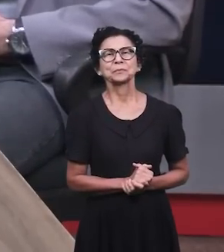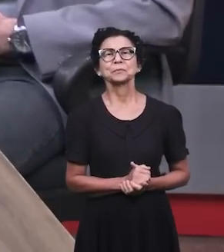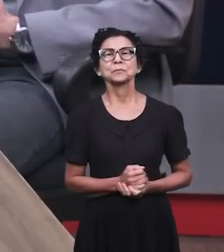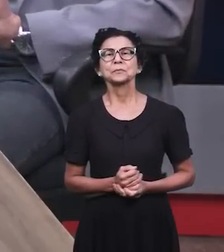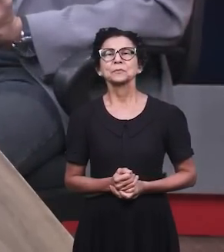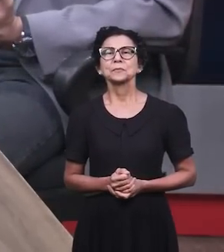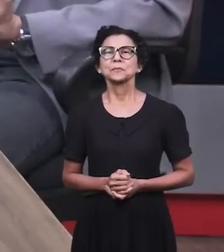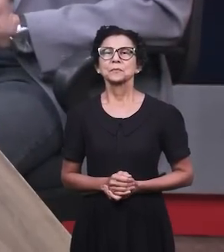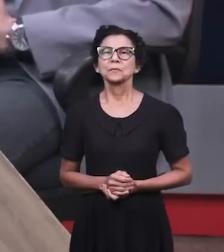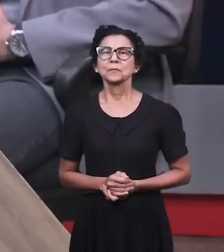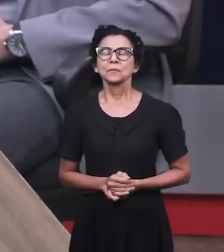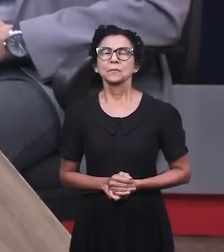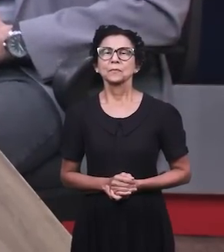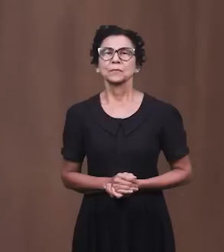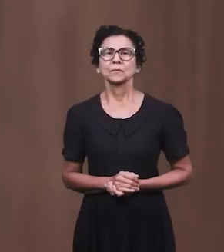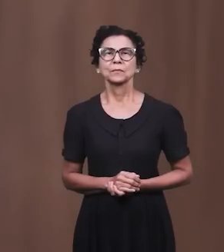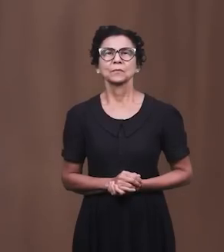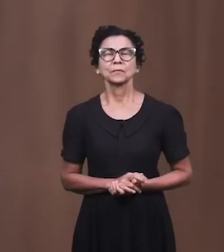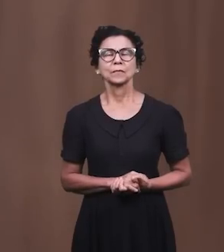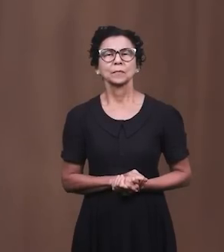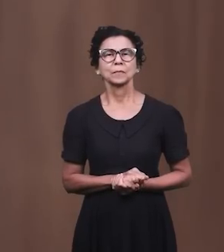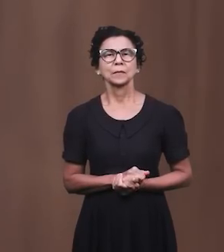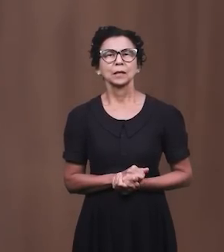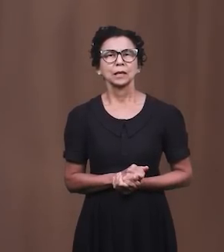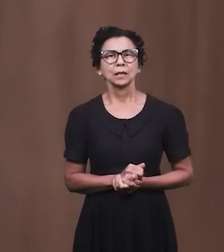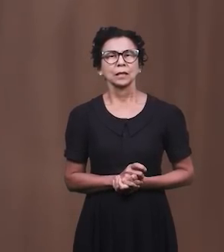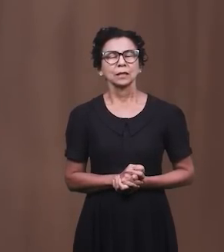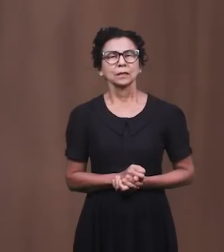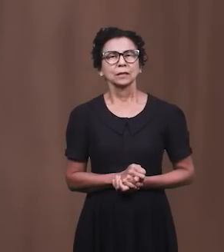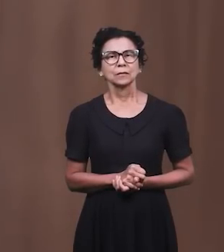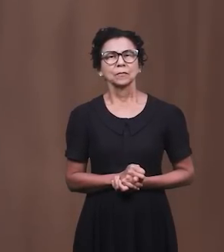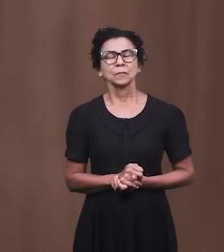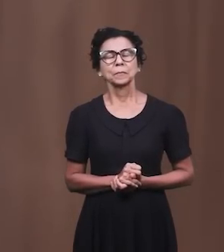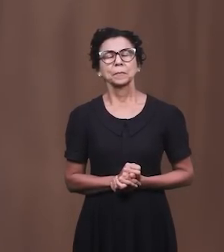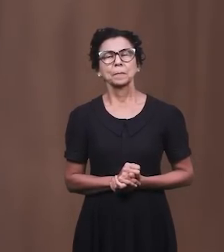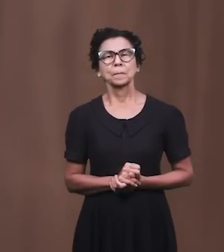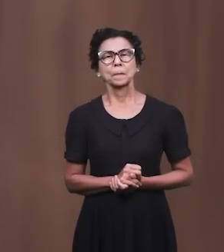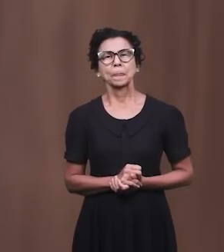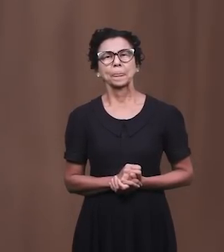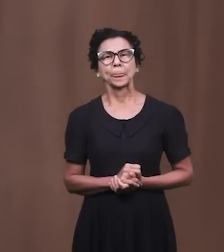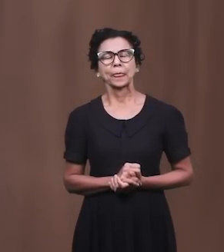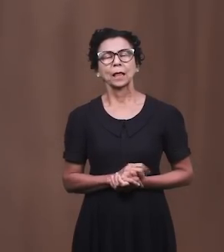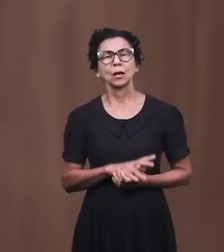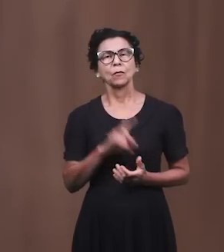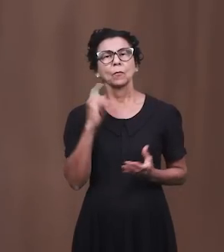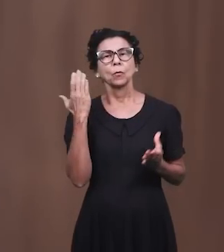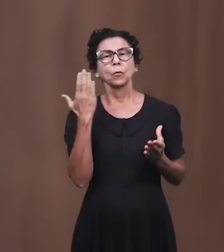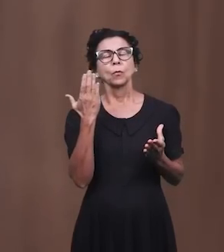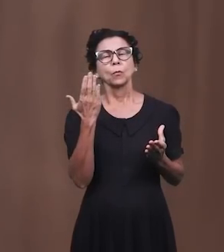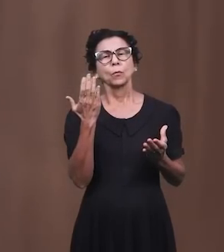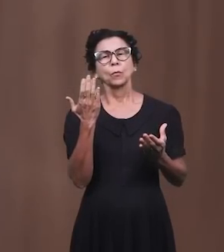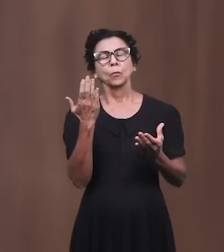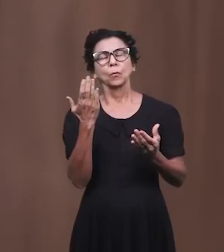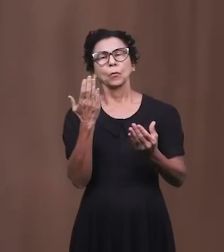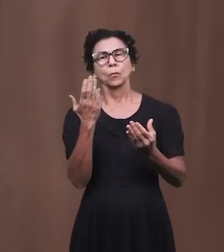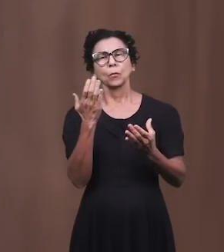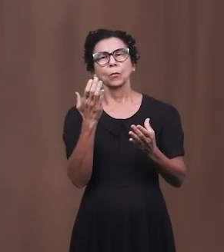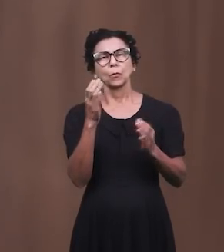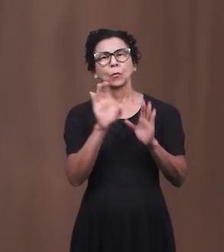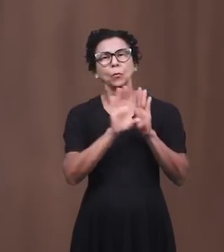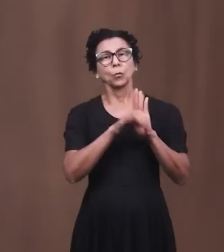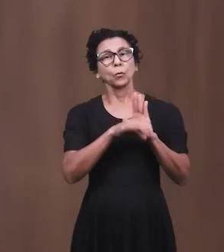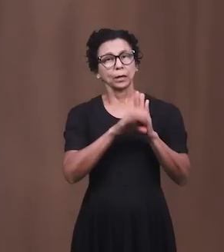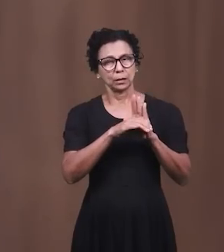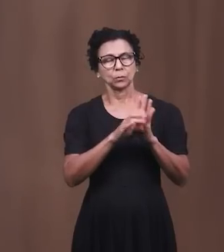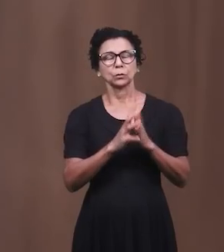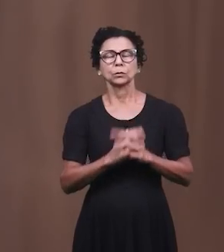Amém. Gostaria de apenas aqui passar o currículo do Marcos Rodrigues Saúde, que é pastor da Igreja Cristã